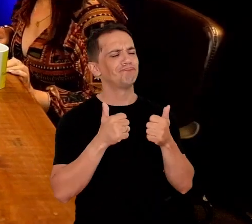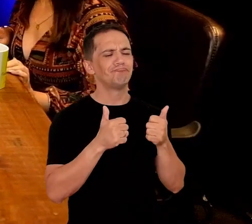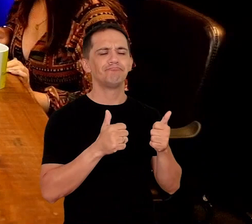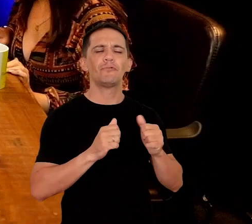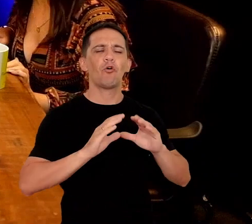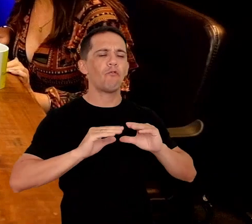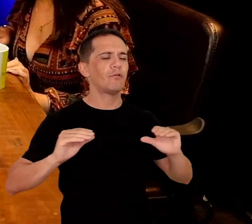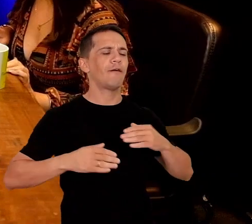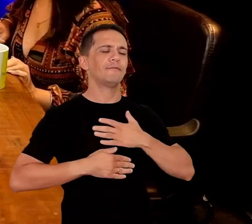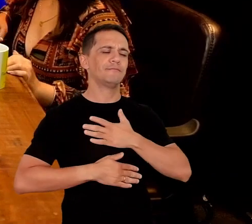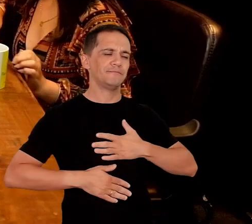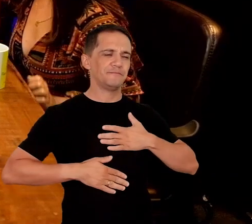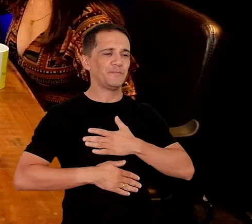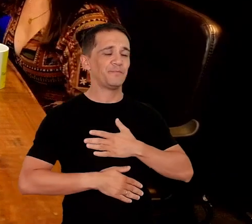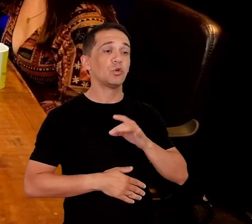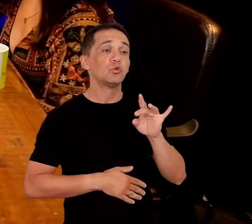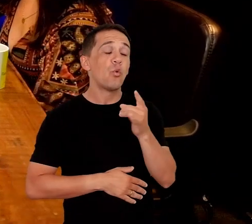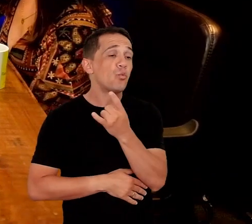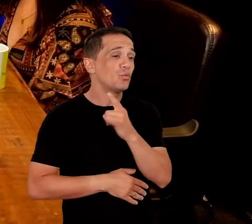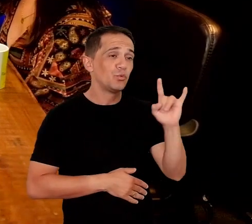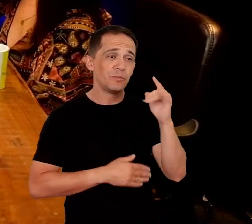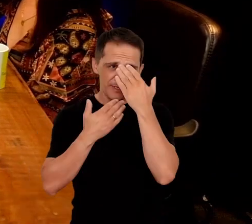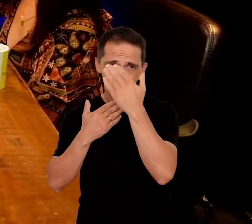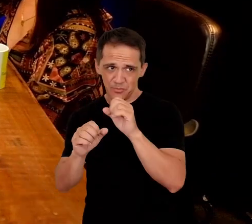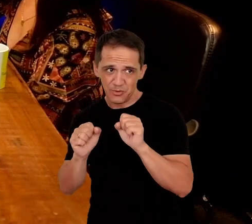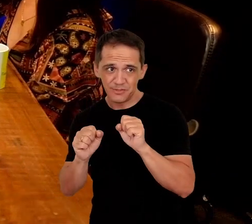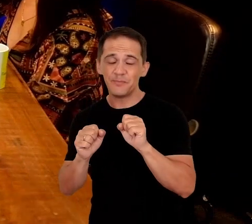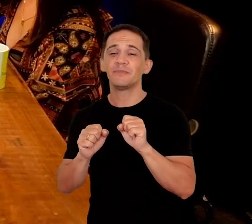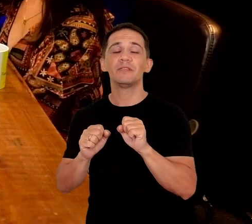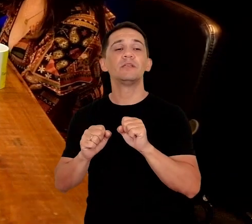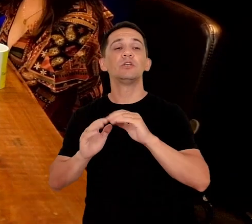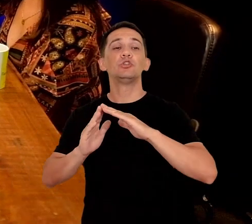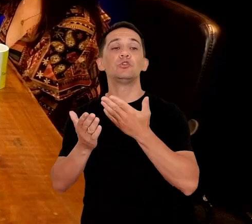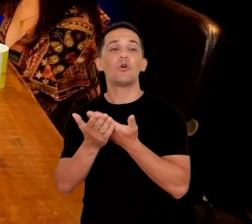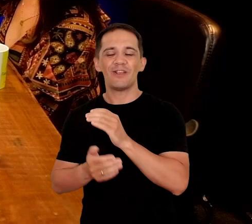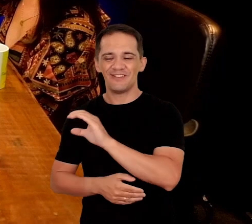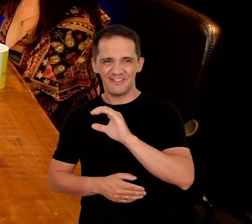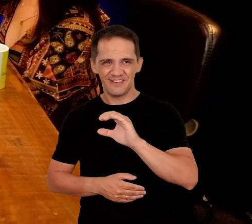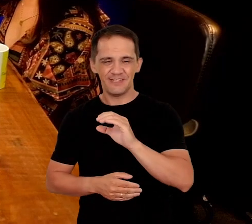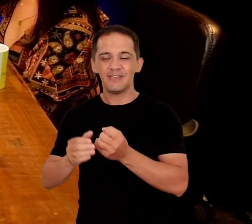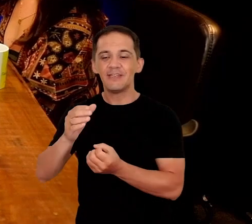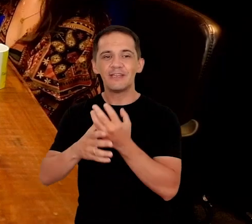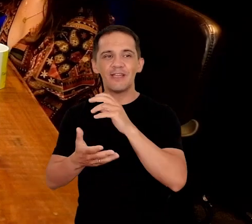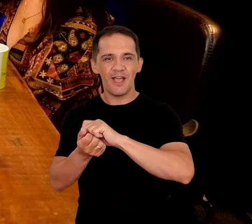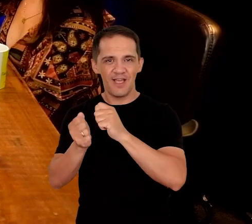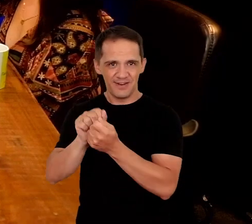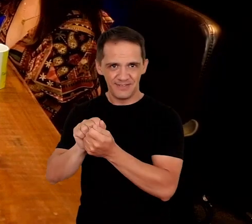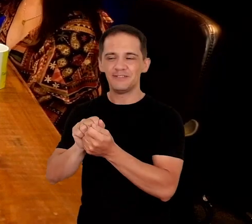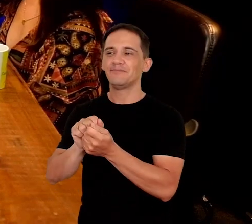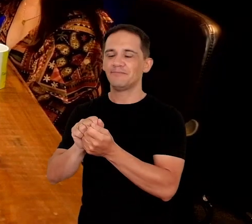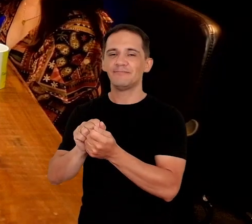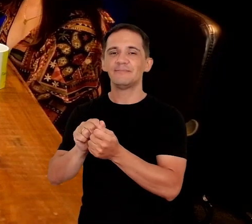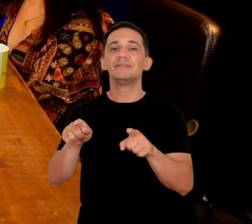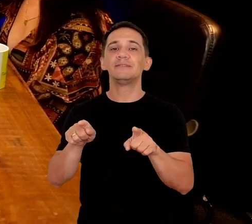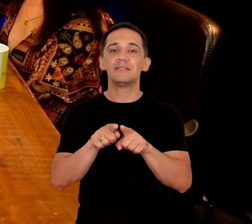gente super à Não vontade. Eu queria só te pedir uma coisa. Eu posso fazer um agradecimento para a Claro. escola? Para a escola Criarte, a qual eu trabalho. É a escola que